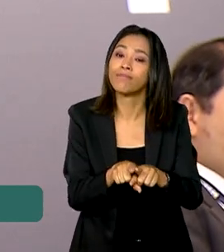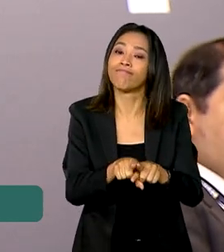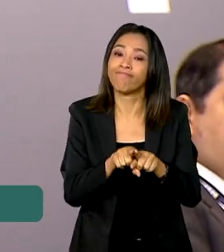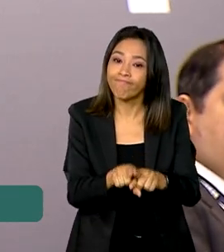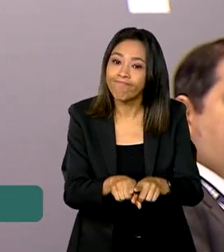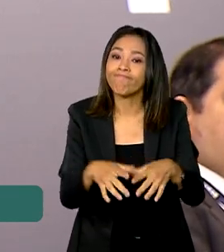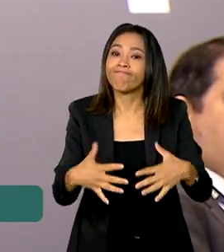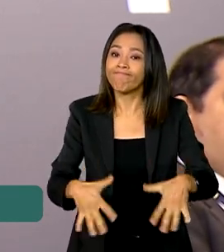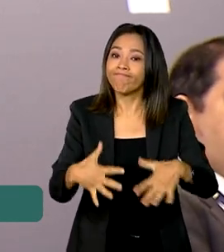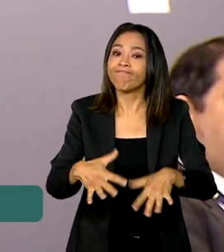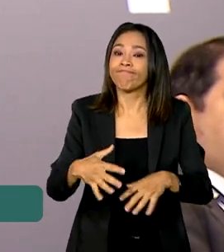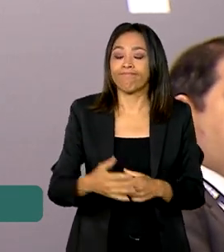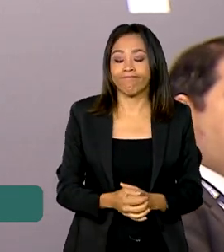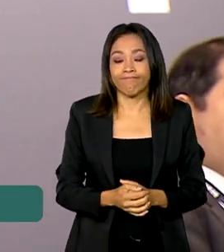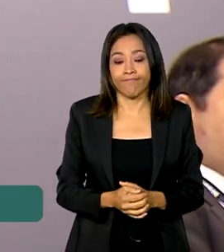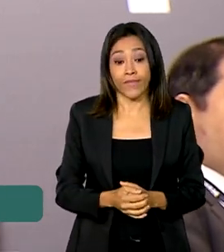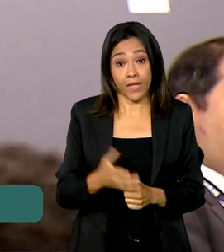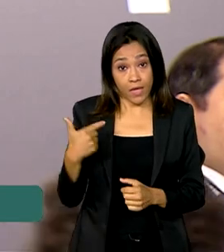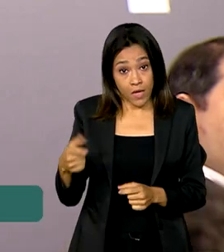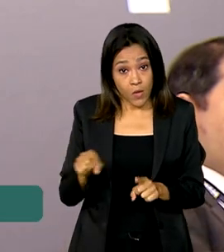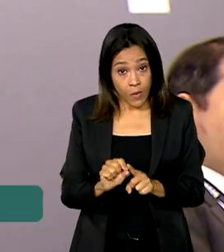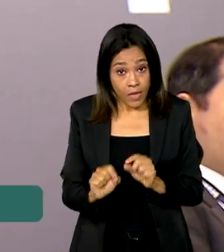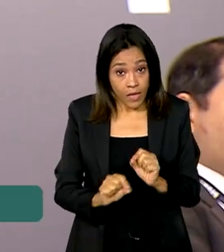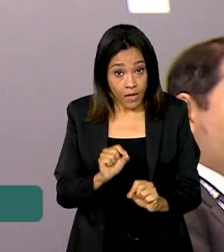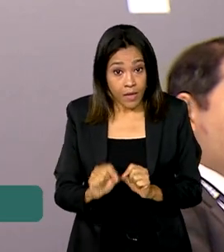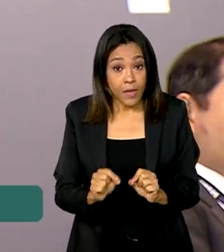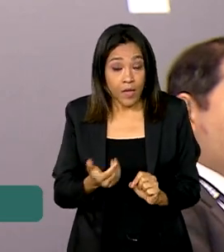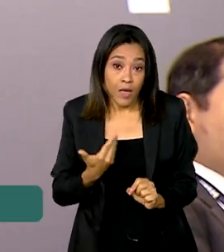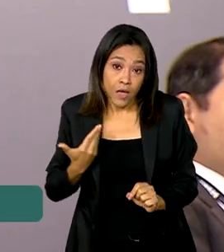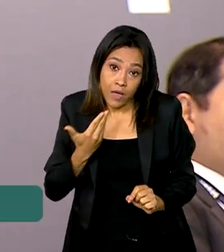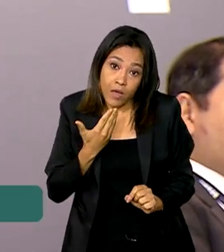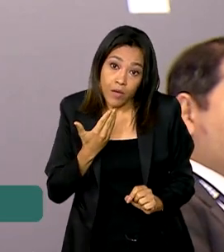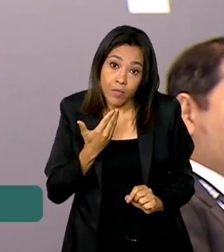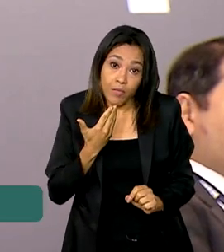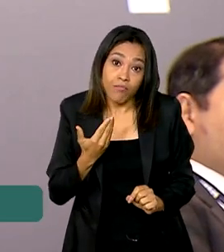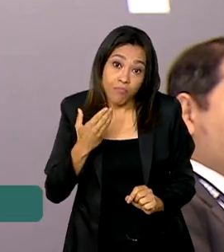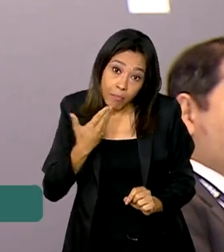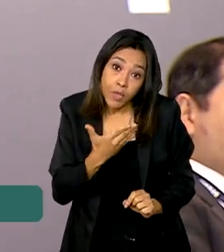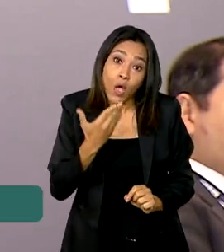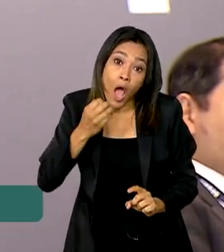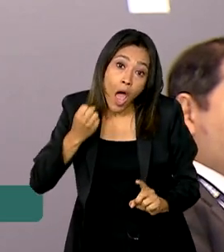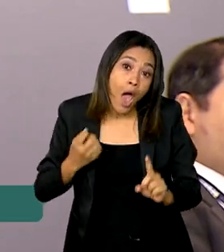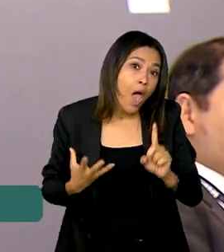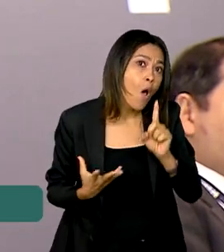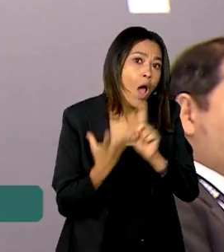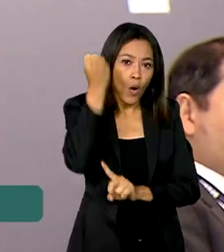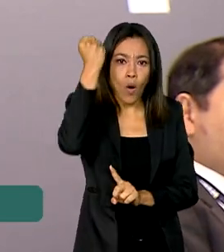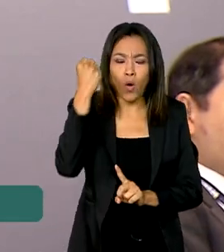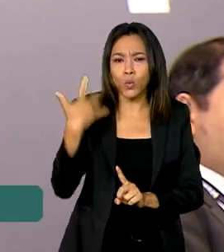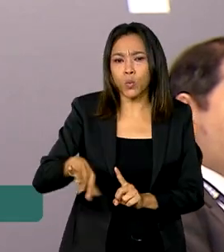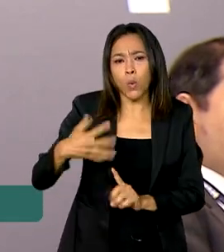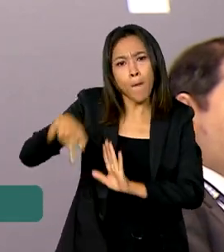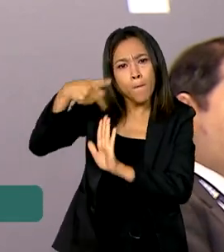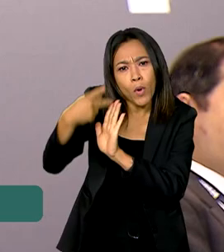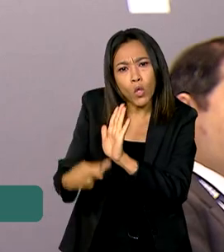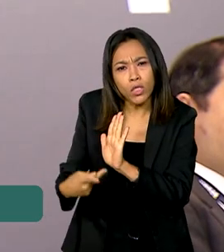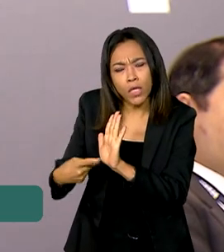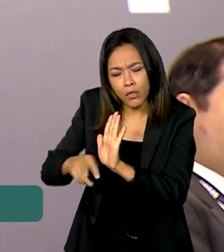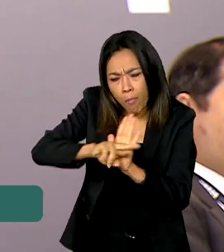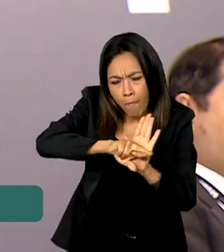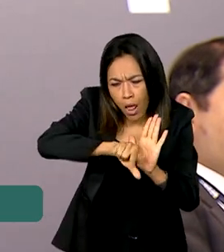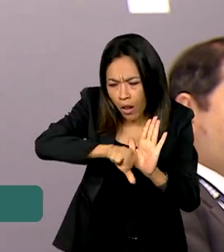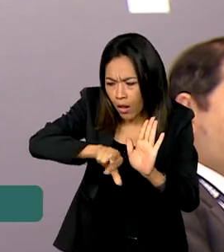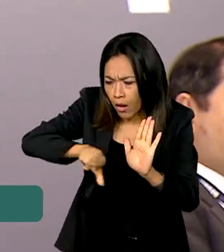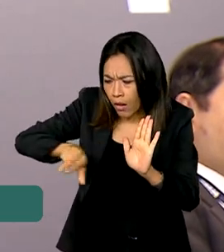praticamente recordes, pediu também recorde, então um número de projetos